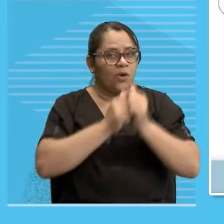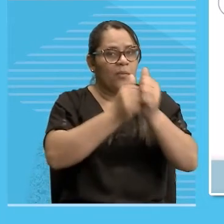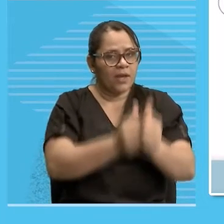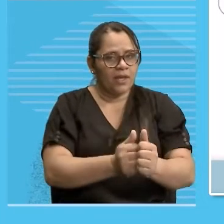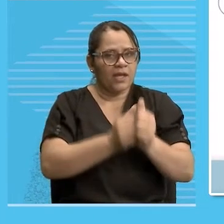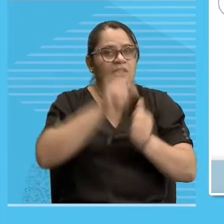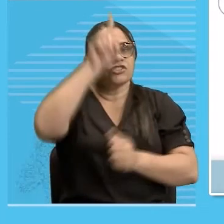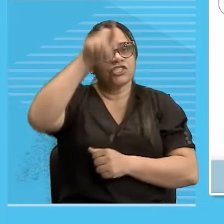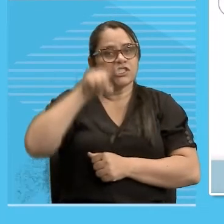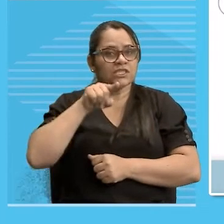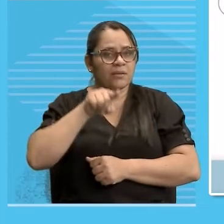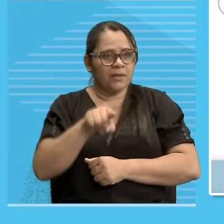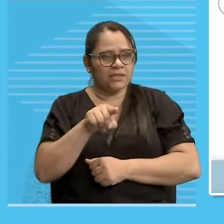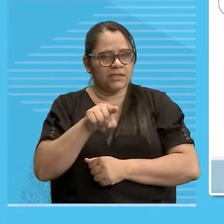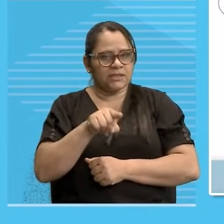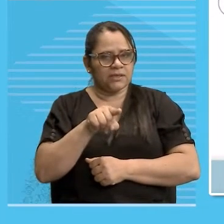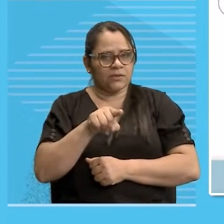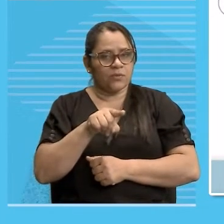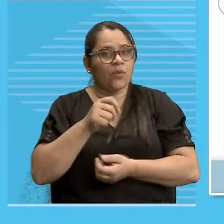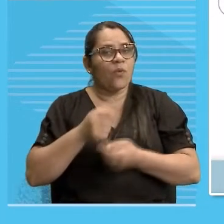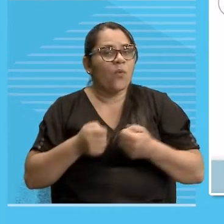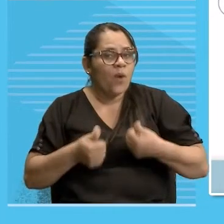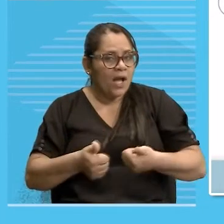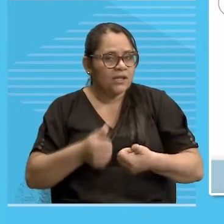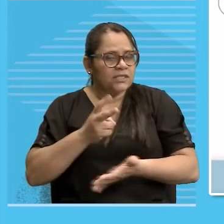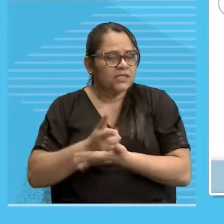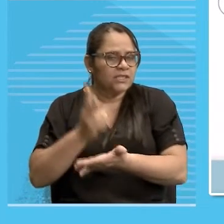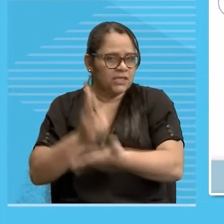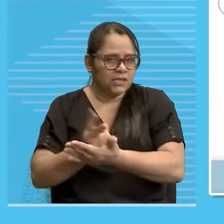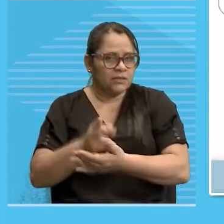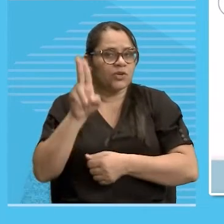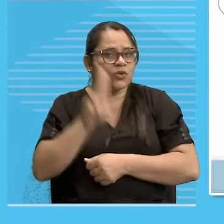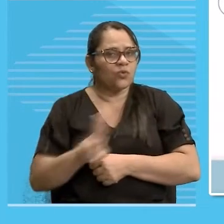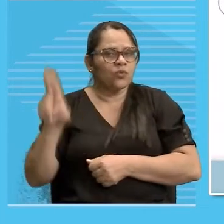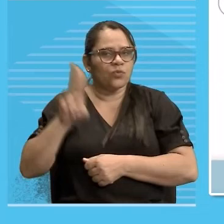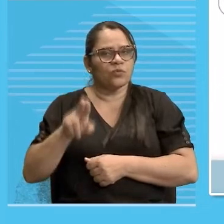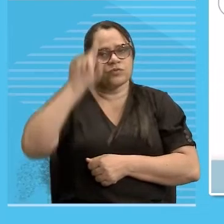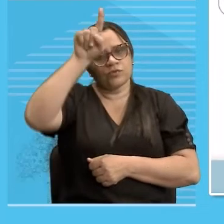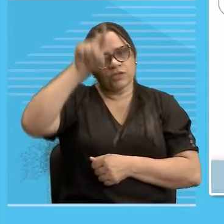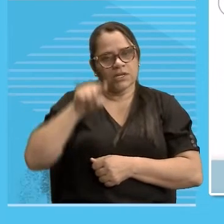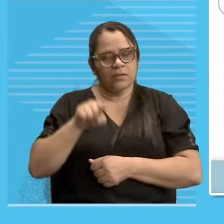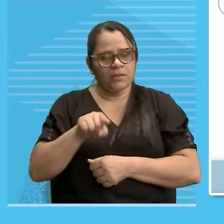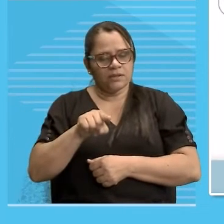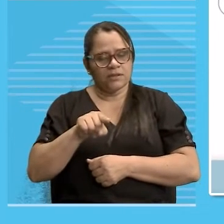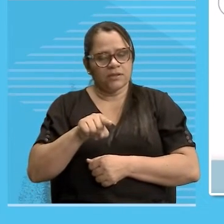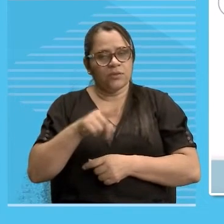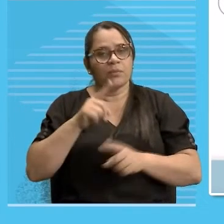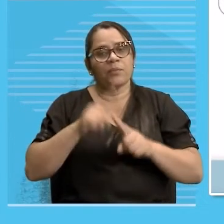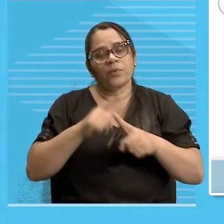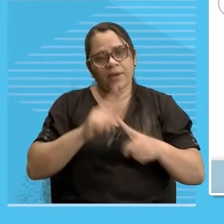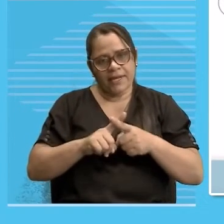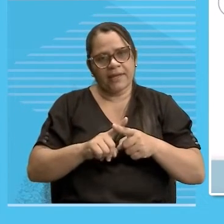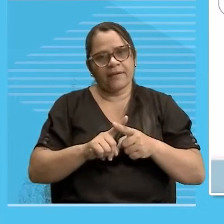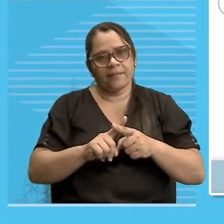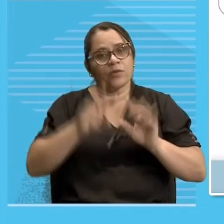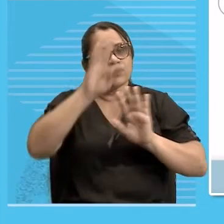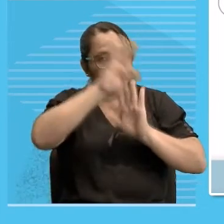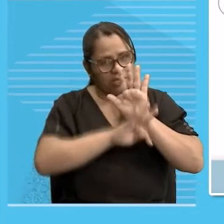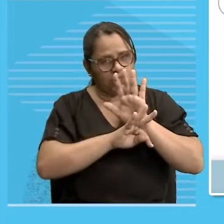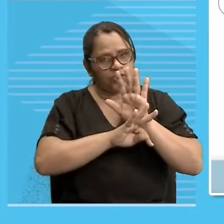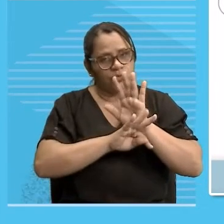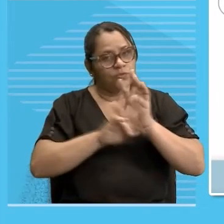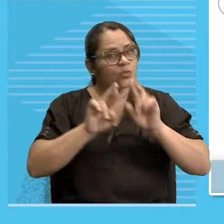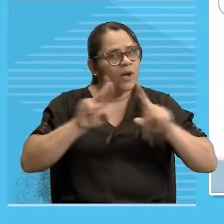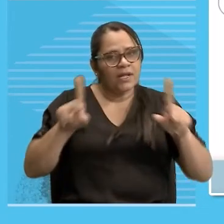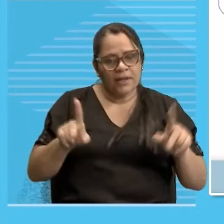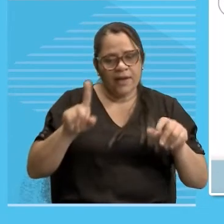ok. Por que que eu digo quase sempre? Porque a gente sabe que nem todo texto ele é formal. Se uma interjeição ela é